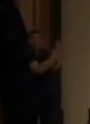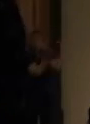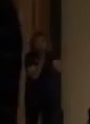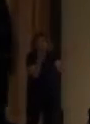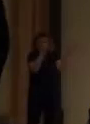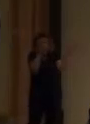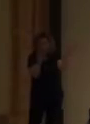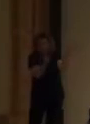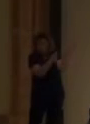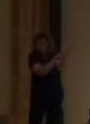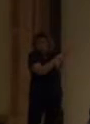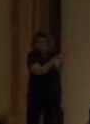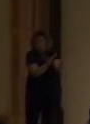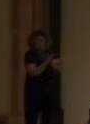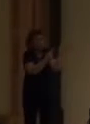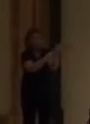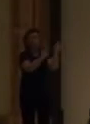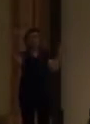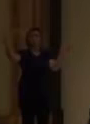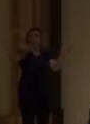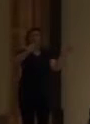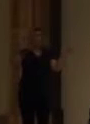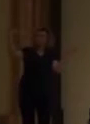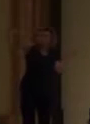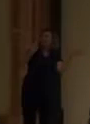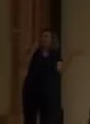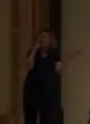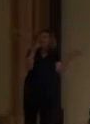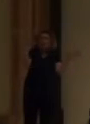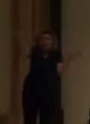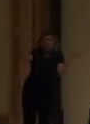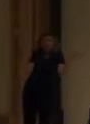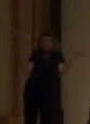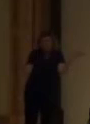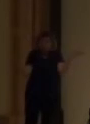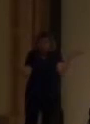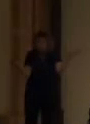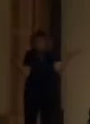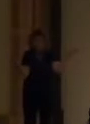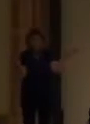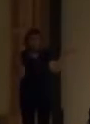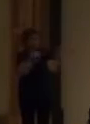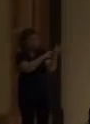quem é que os governa, qual é a polis que define o mundo dos humanos.